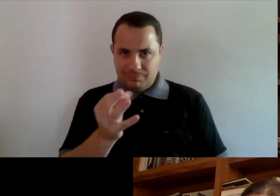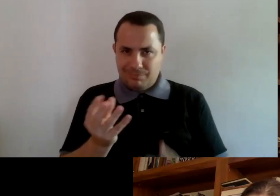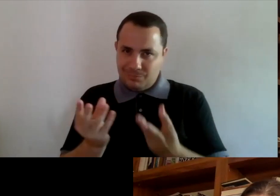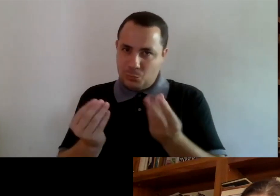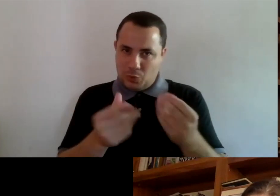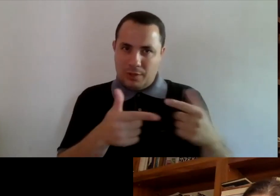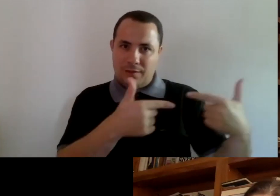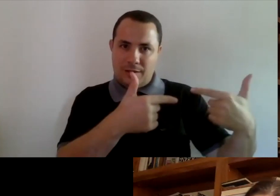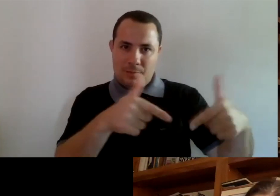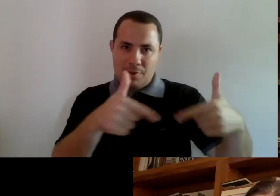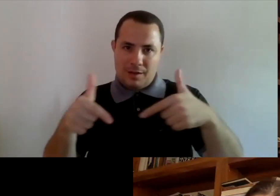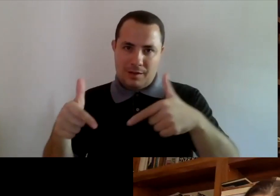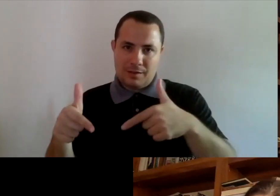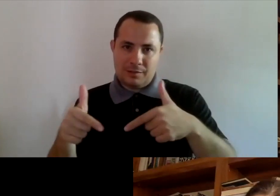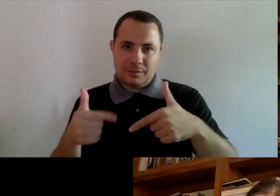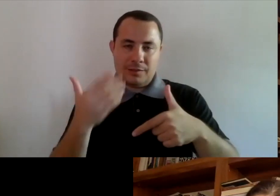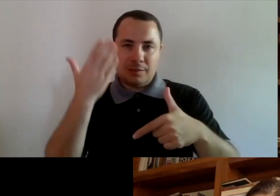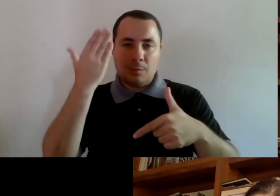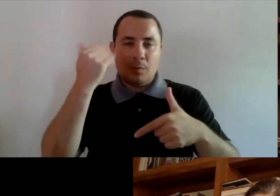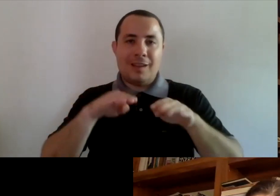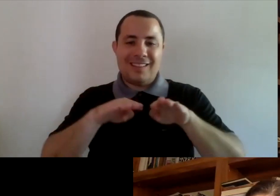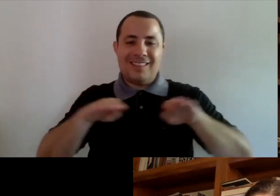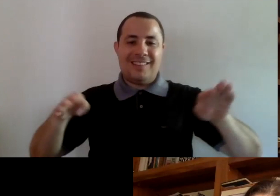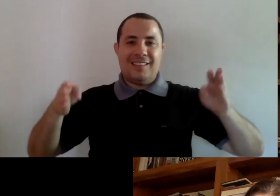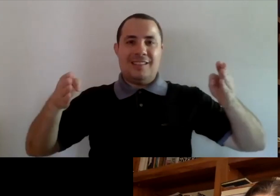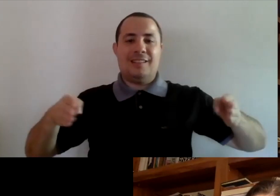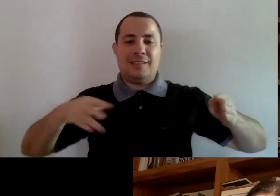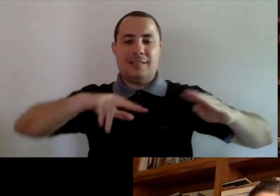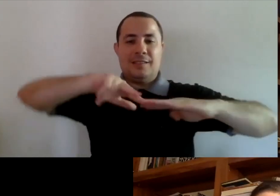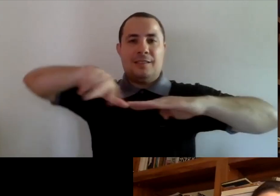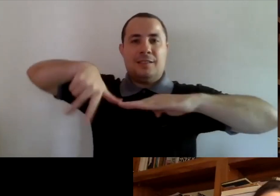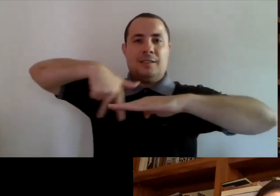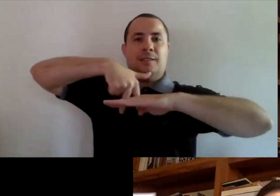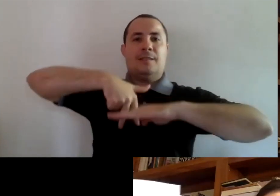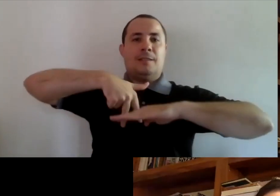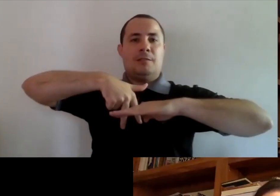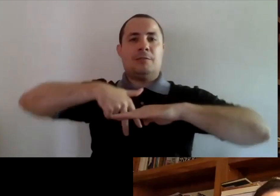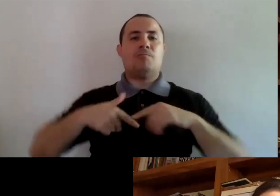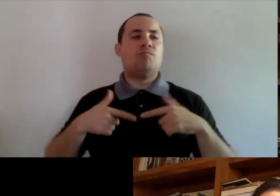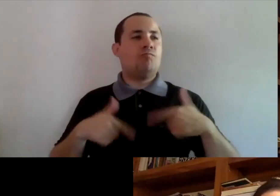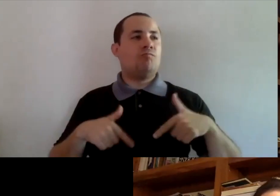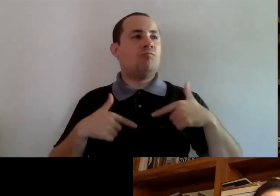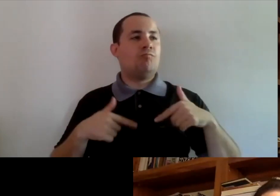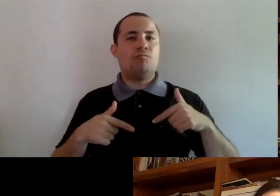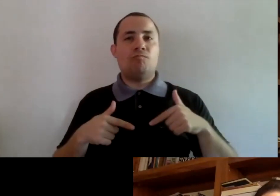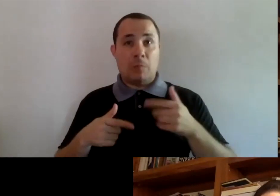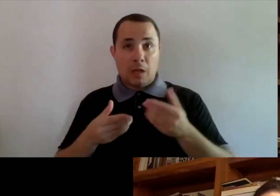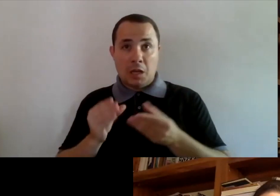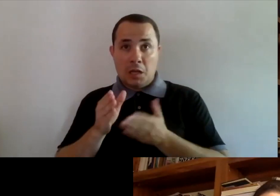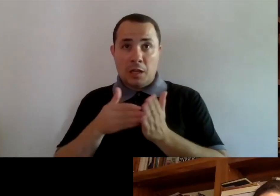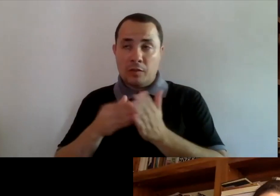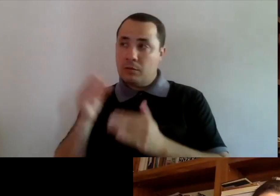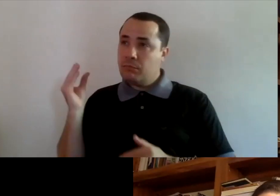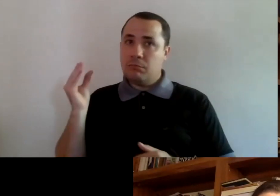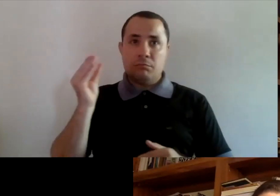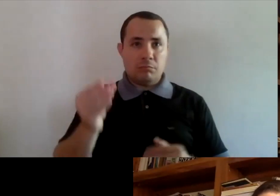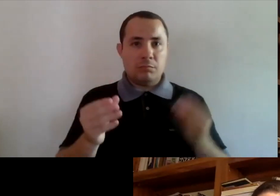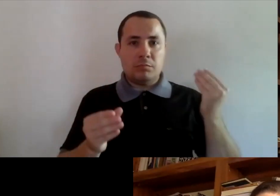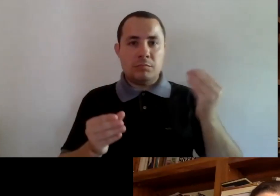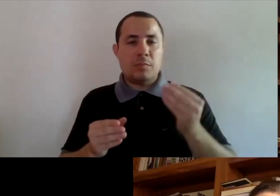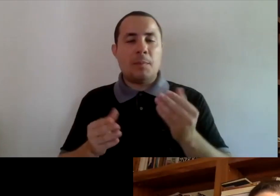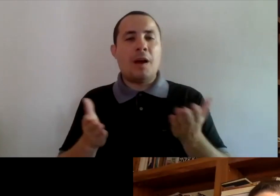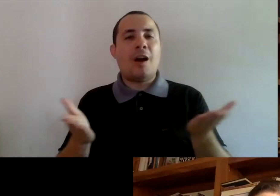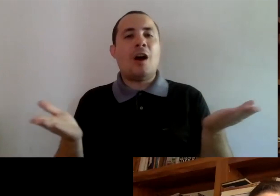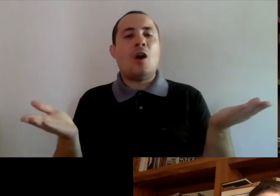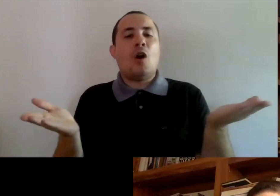mundo, né? Atrás do balcão, digamos, das bibliotecas, mas isso também é interessante, né? Do que você tem ouvido falar da literatura contemporânea